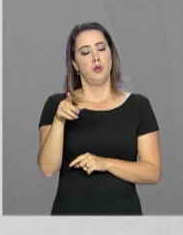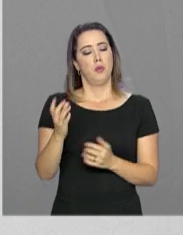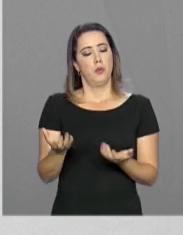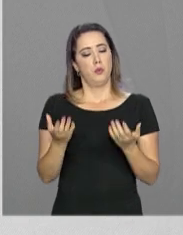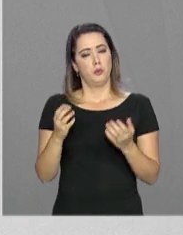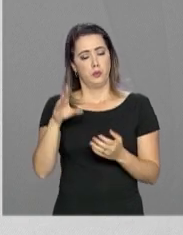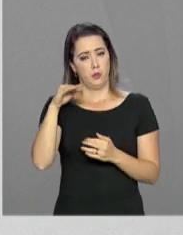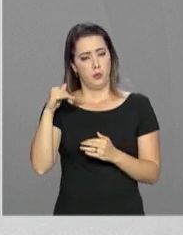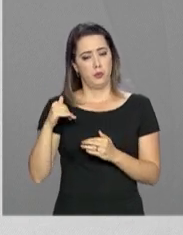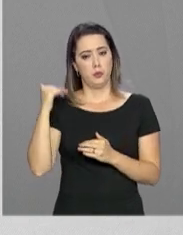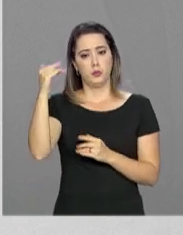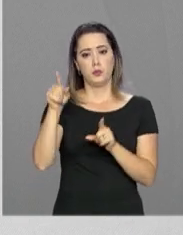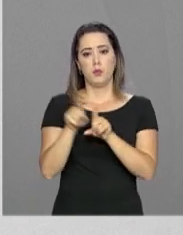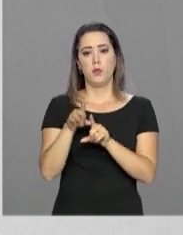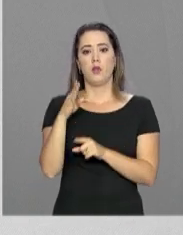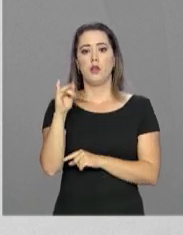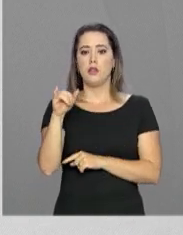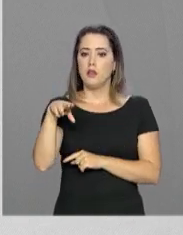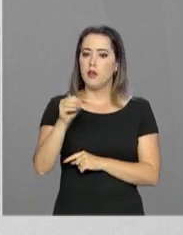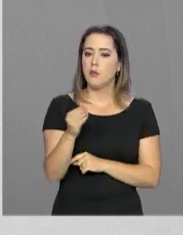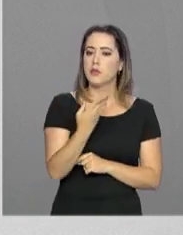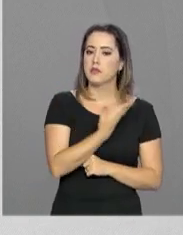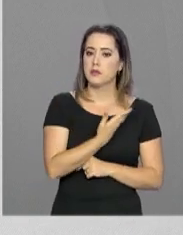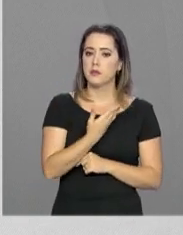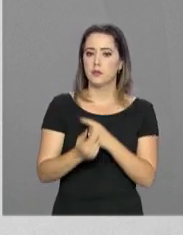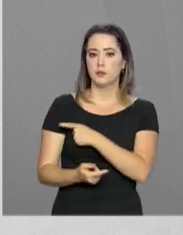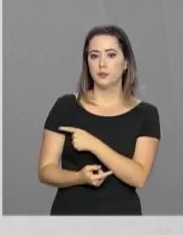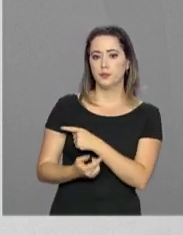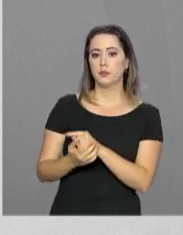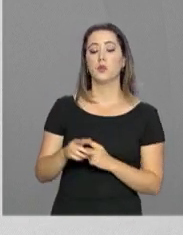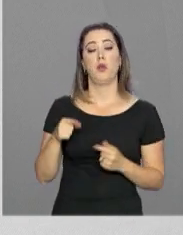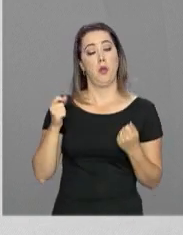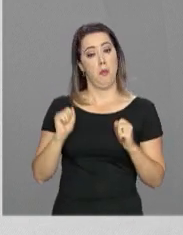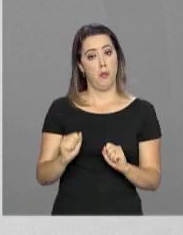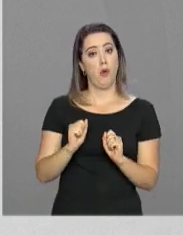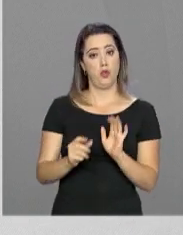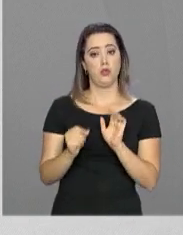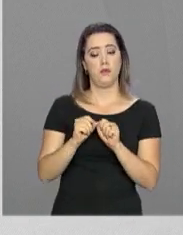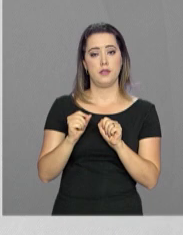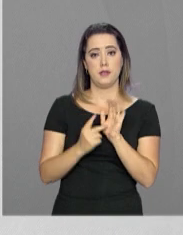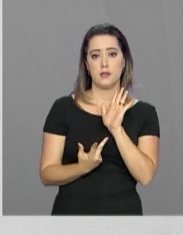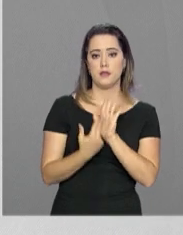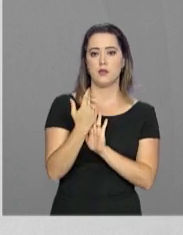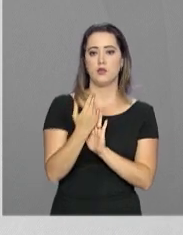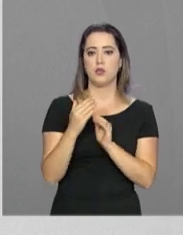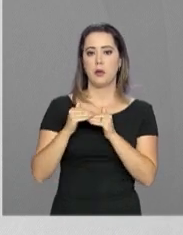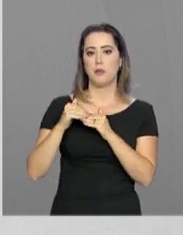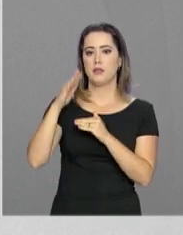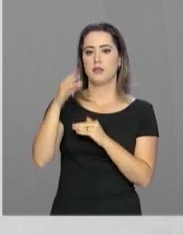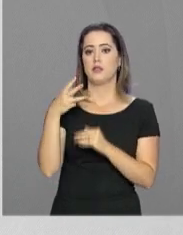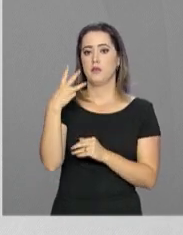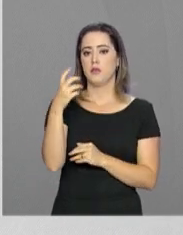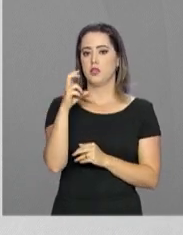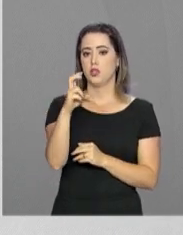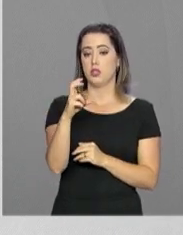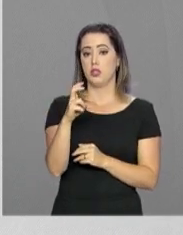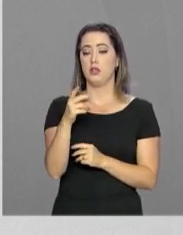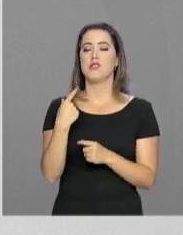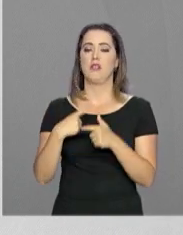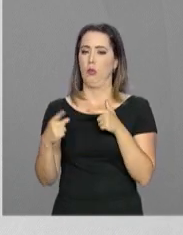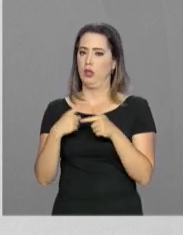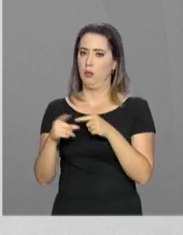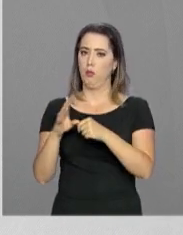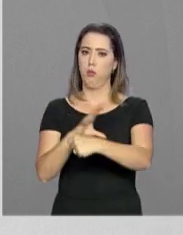46,87 indicação para passar pela bariátrica mas quem tem imc acima de 35 e sofre com